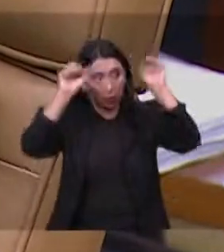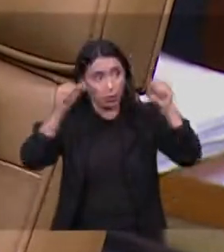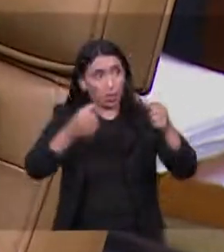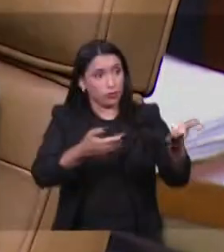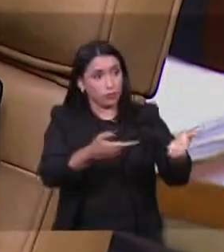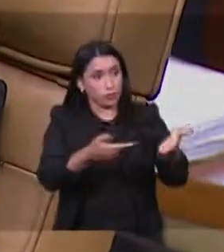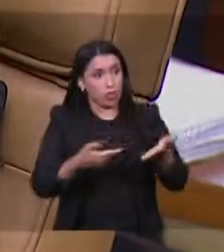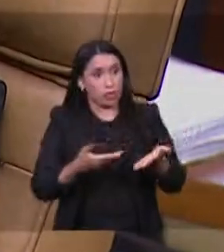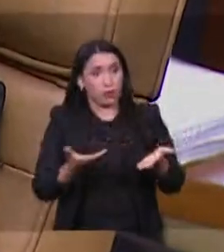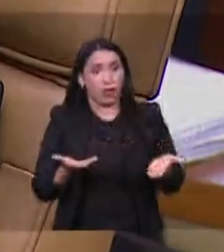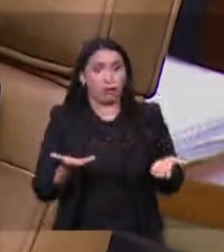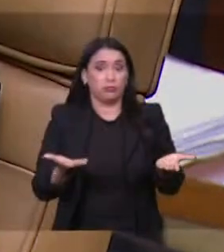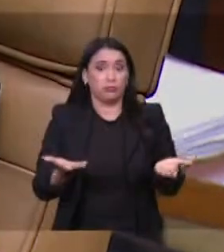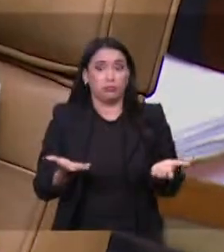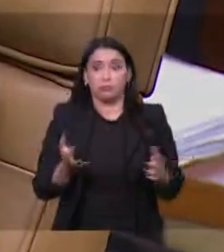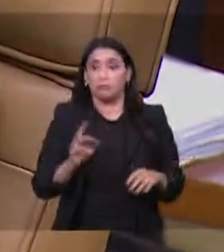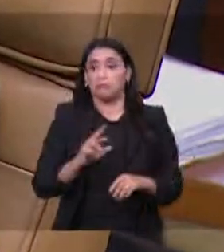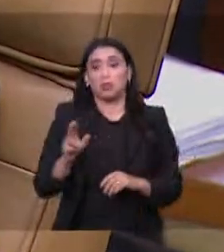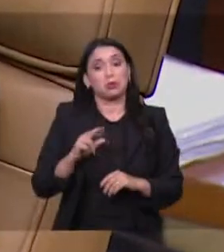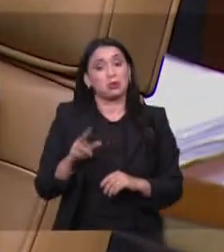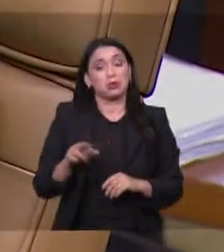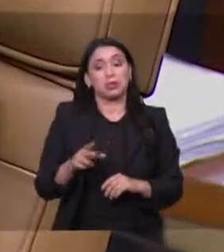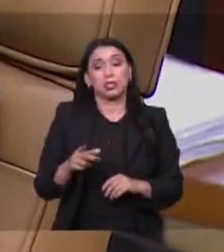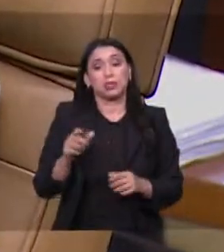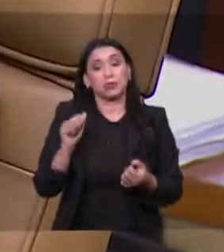olha, nós não conseguimos